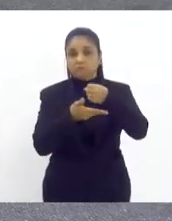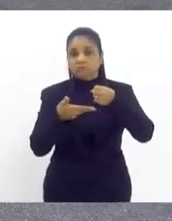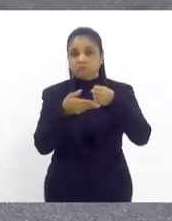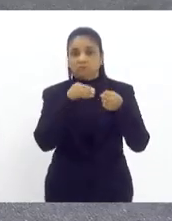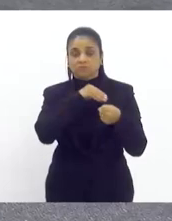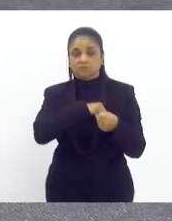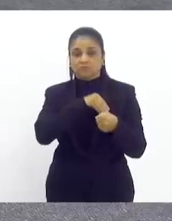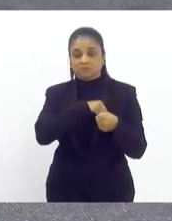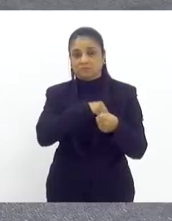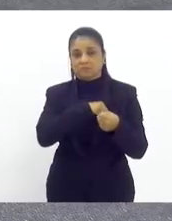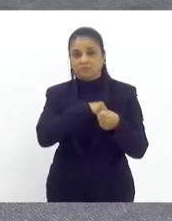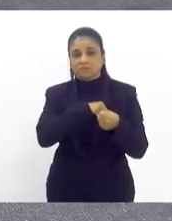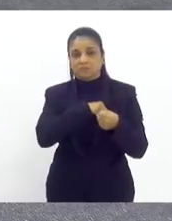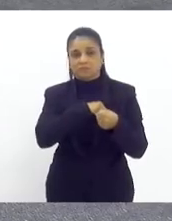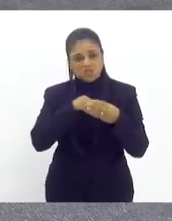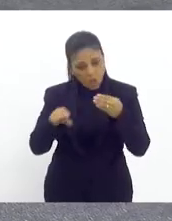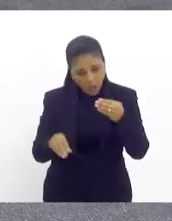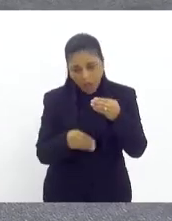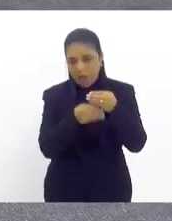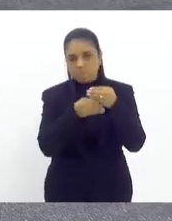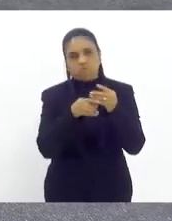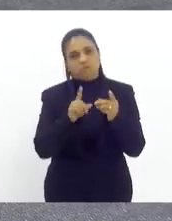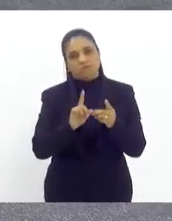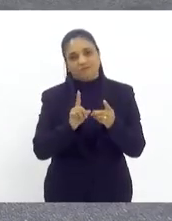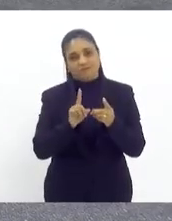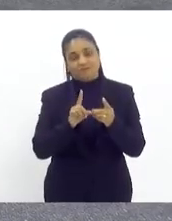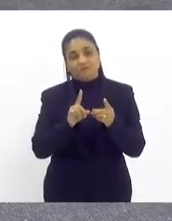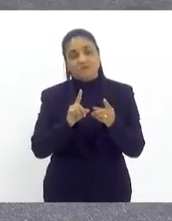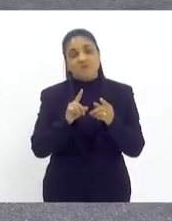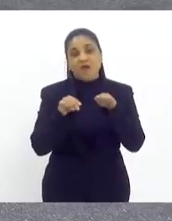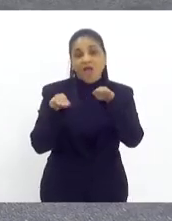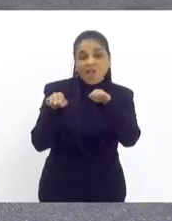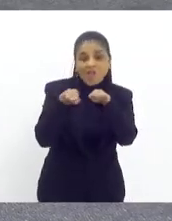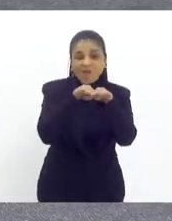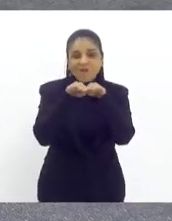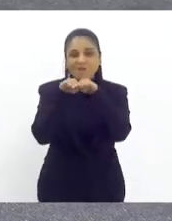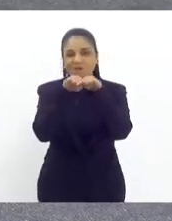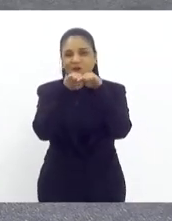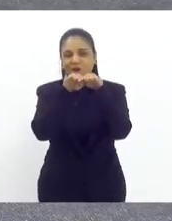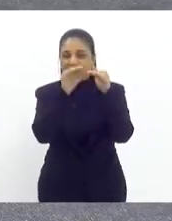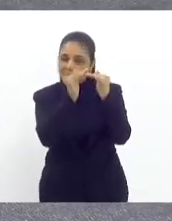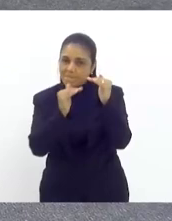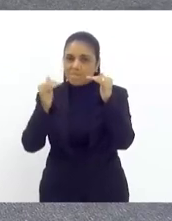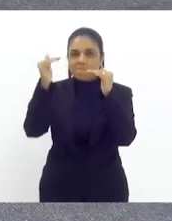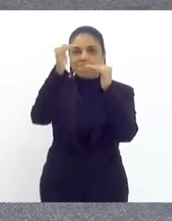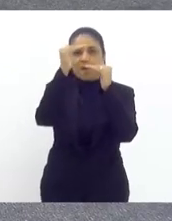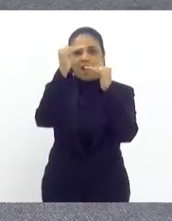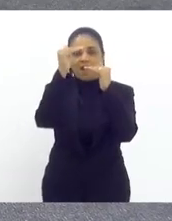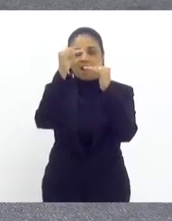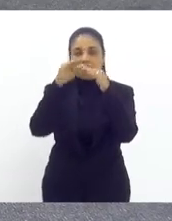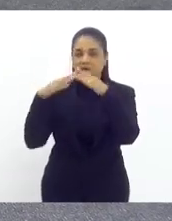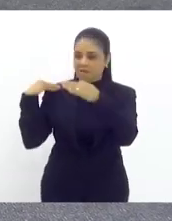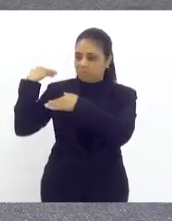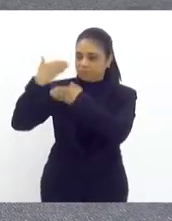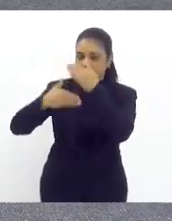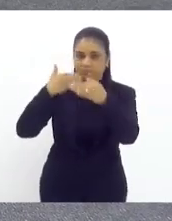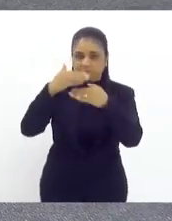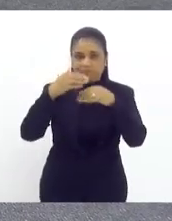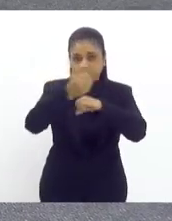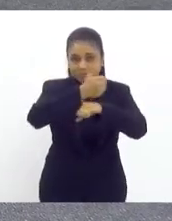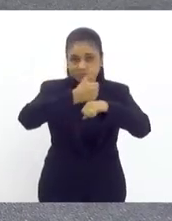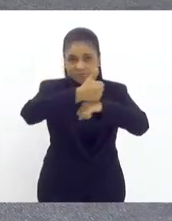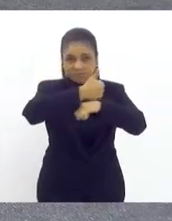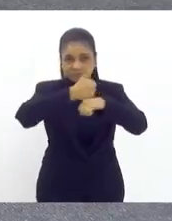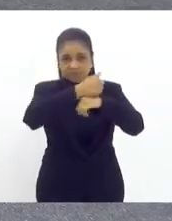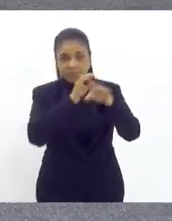não apenas pagar com abonos Mas quem eles passa acima do salário mínimo para que a sua progressão e a sua carreira como também o seu